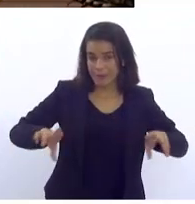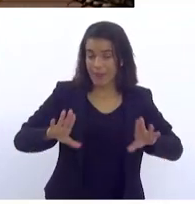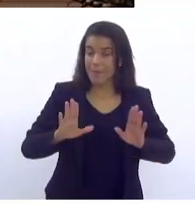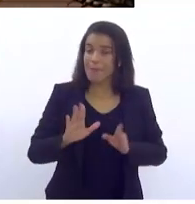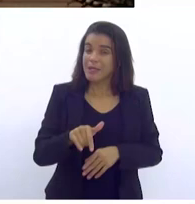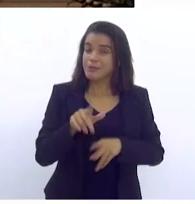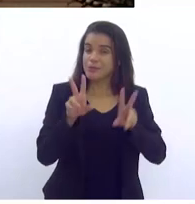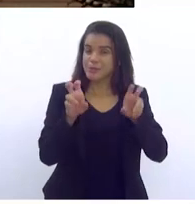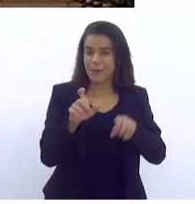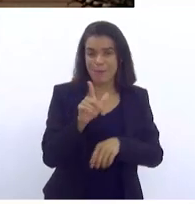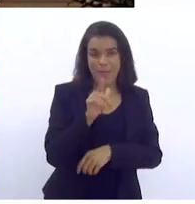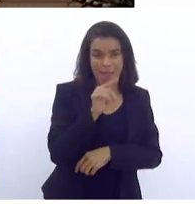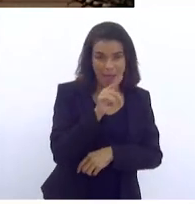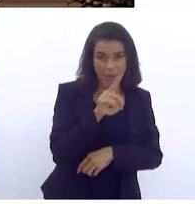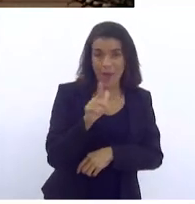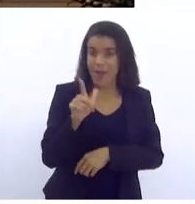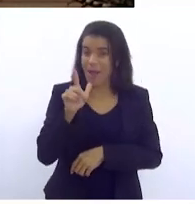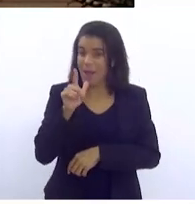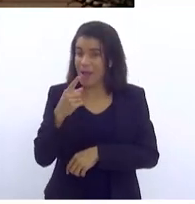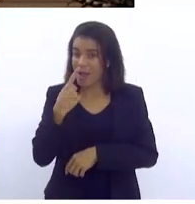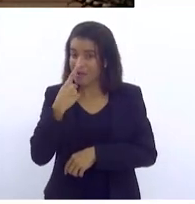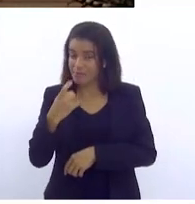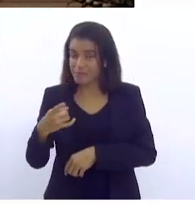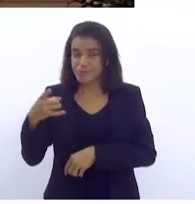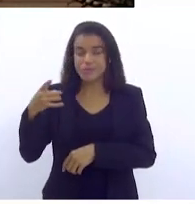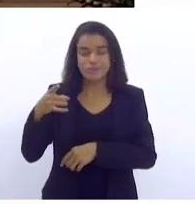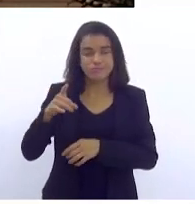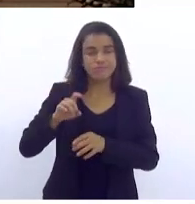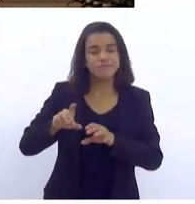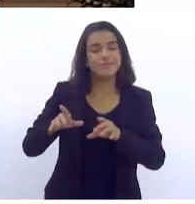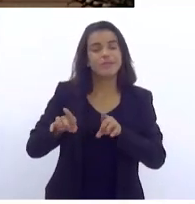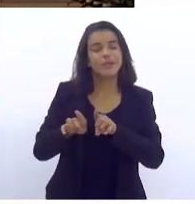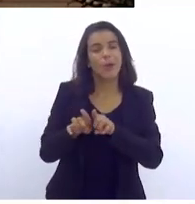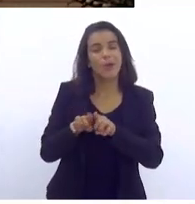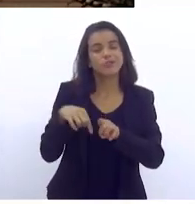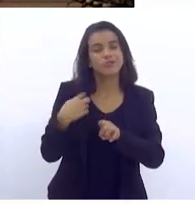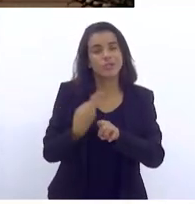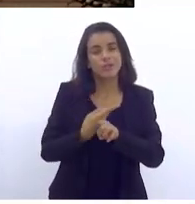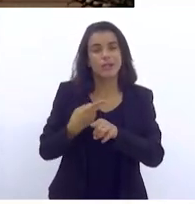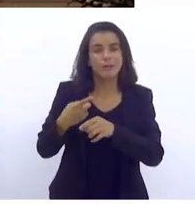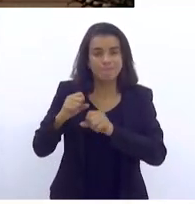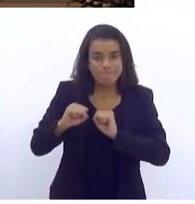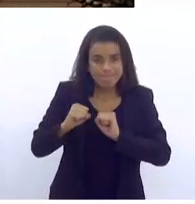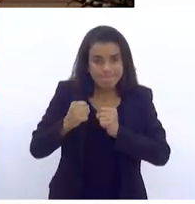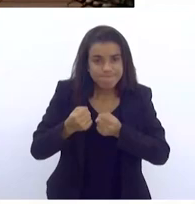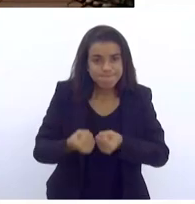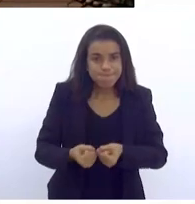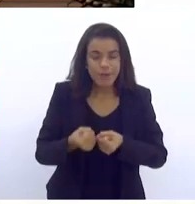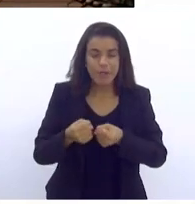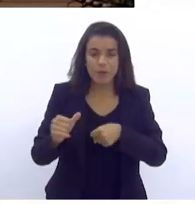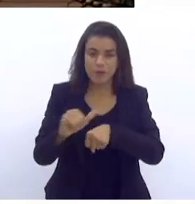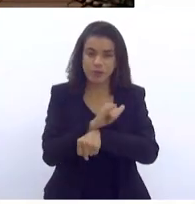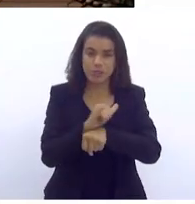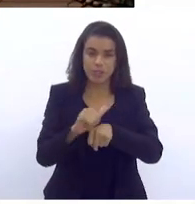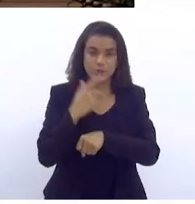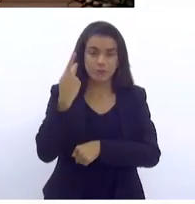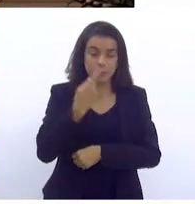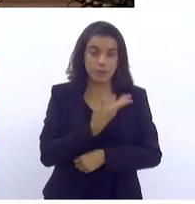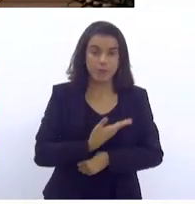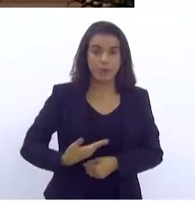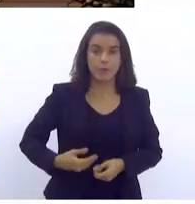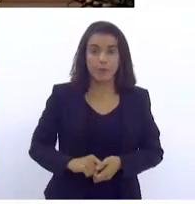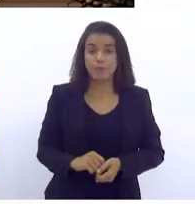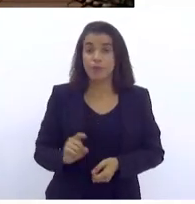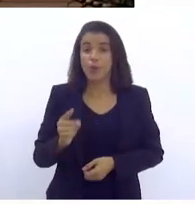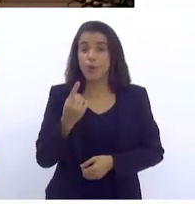eh Então a gente tem se esforçado em torno dessa universalização com várias estratégias de política pública tá